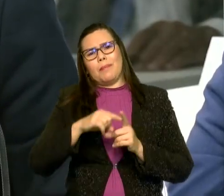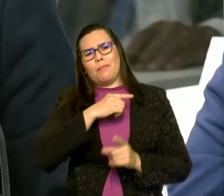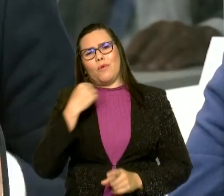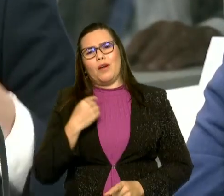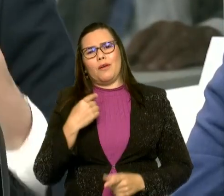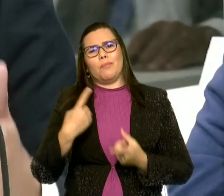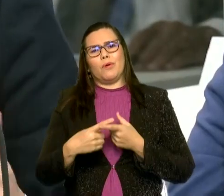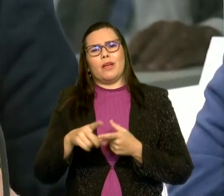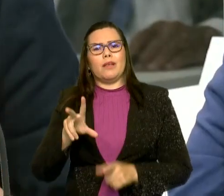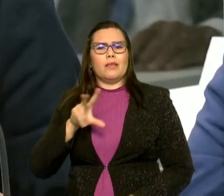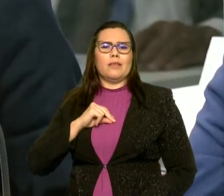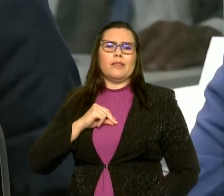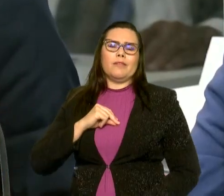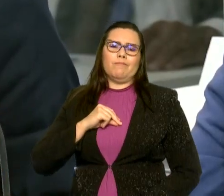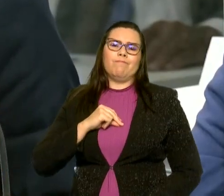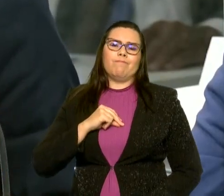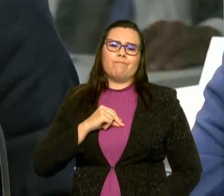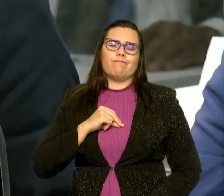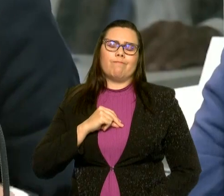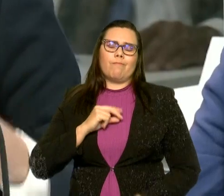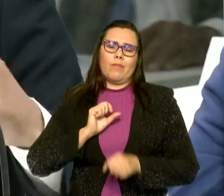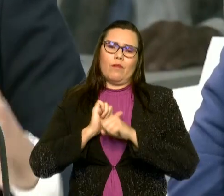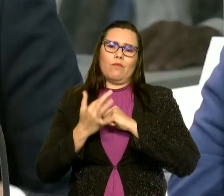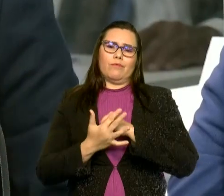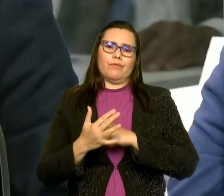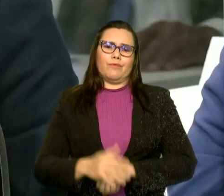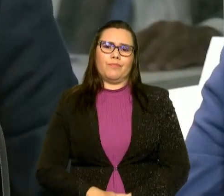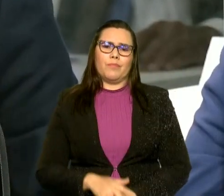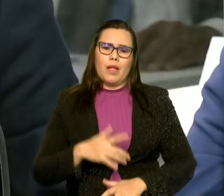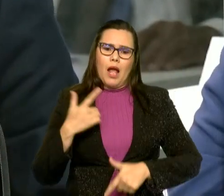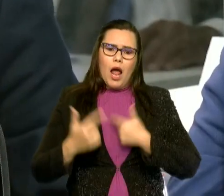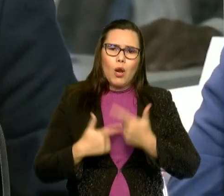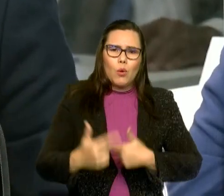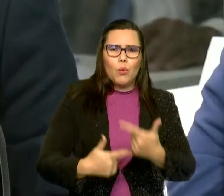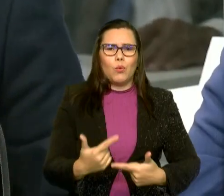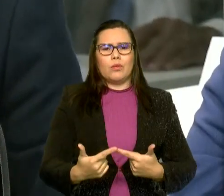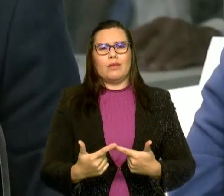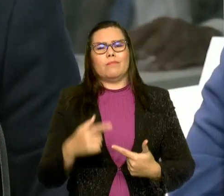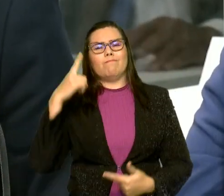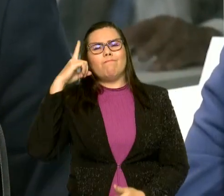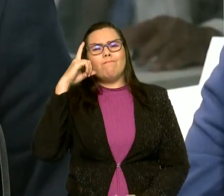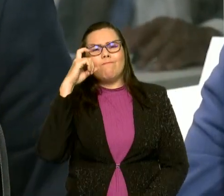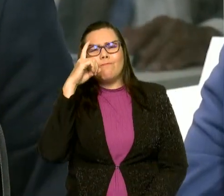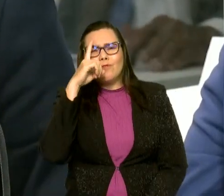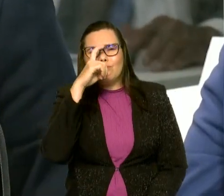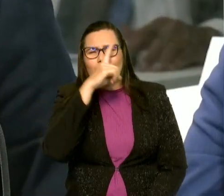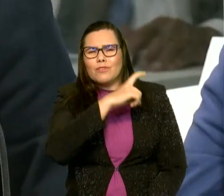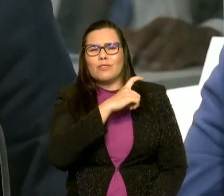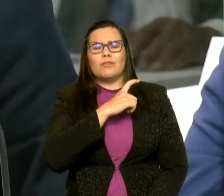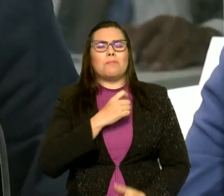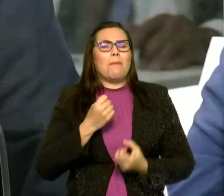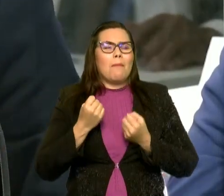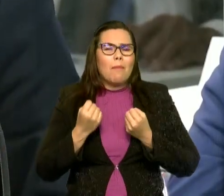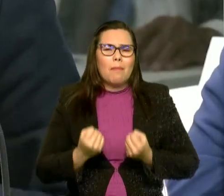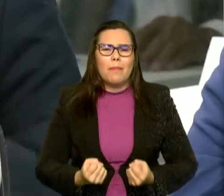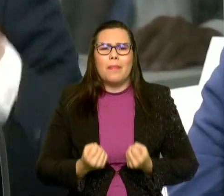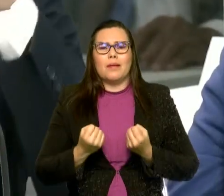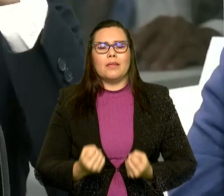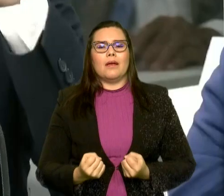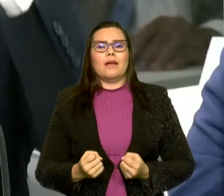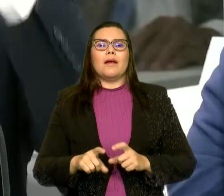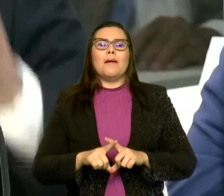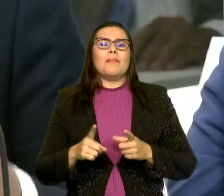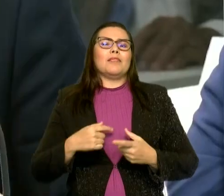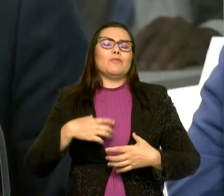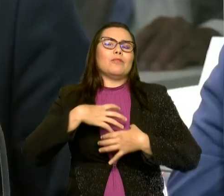A batalha não foi fácil, mas eu posso dizer, emocionado, que a gente